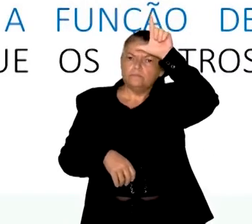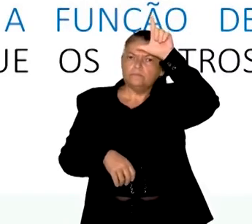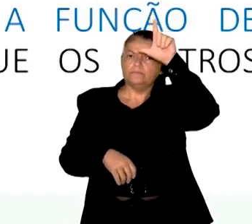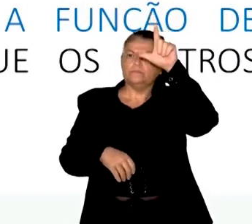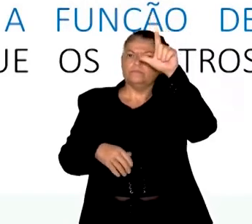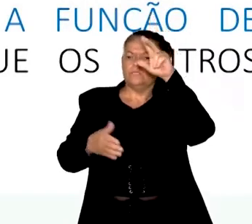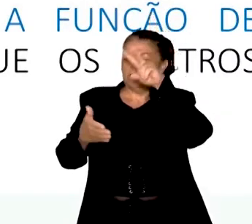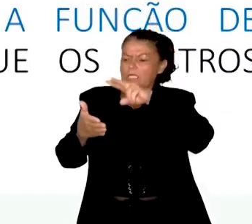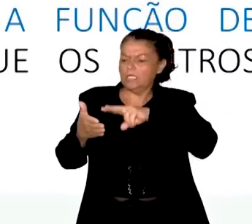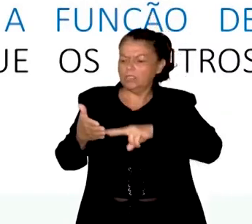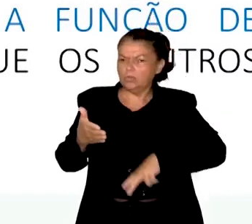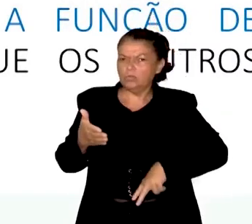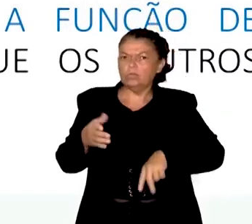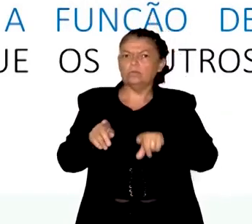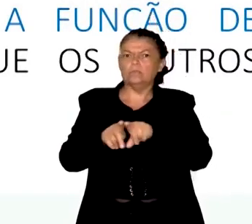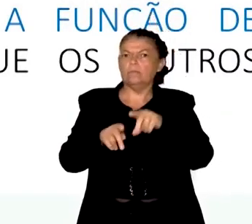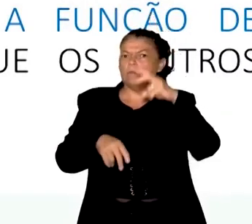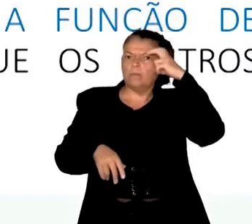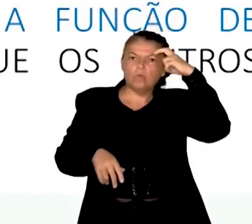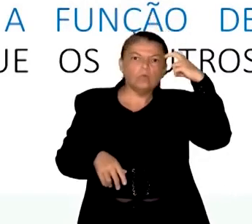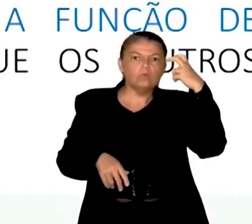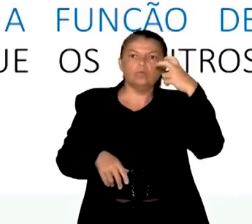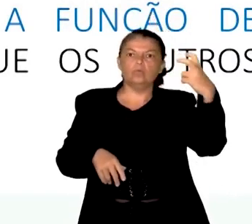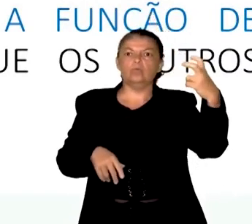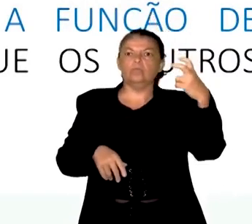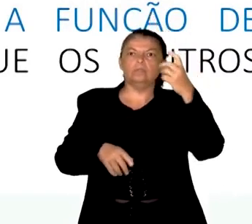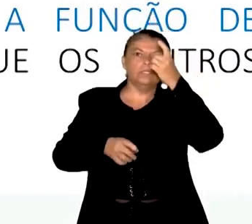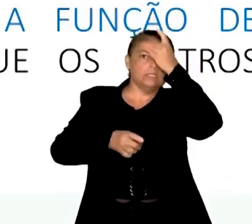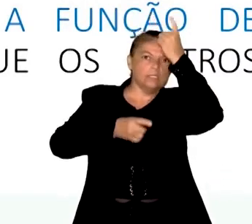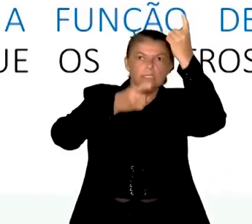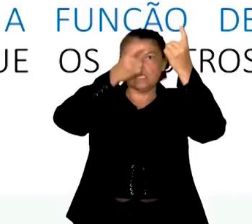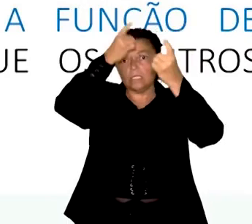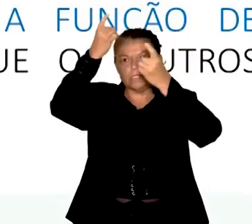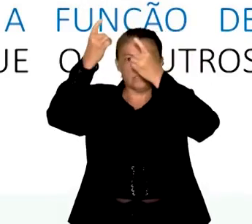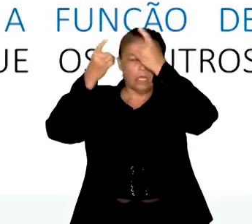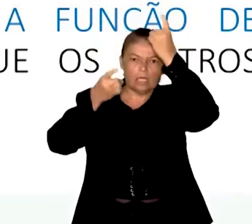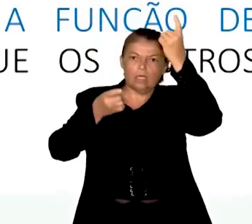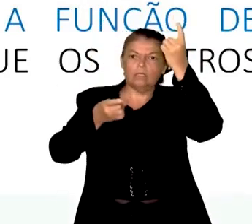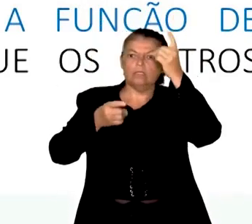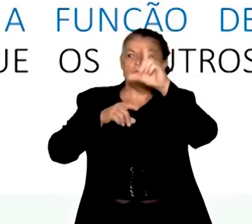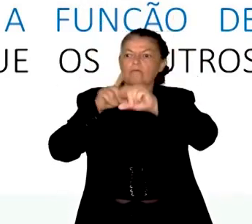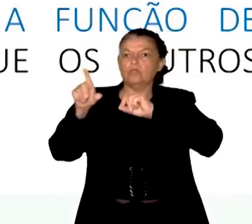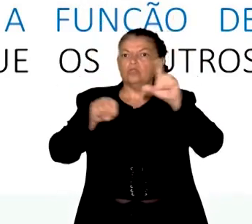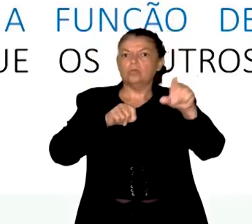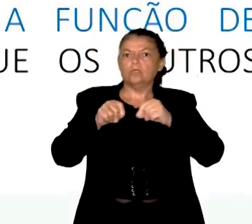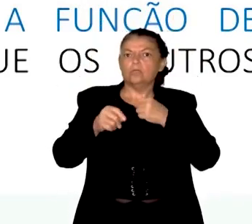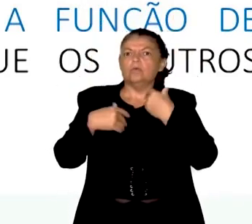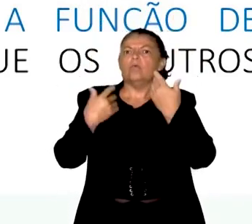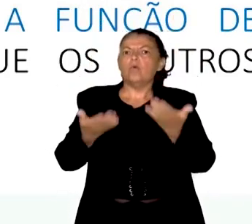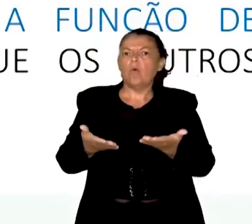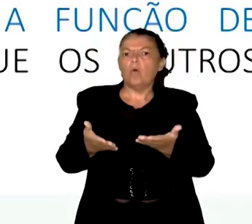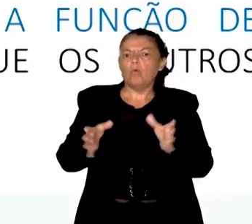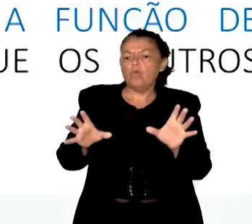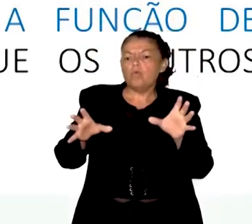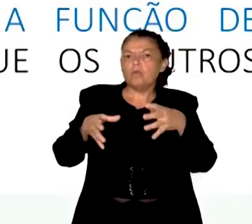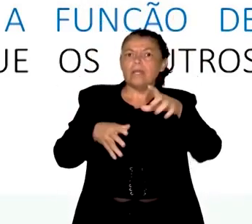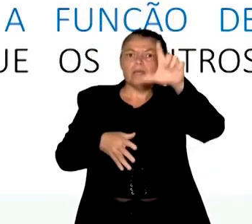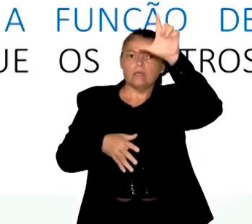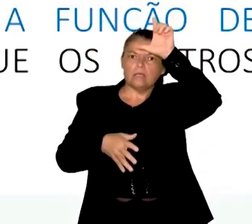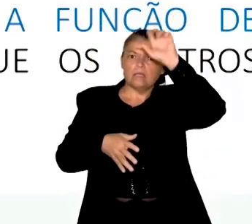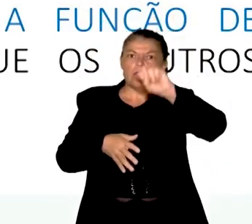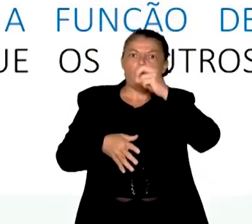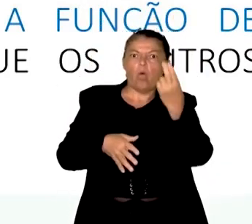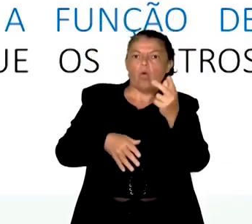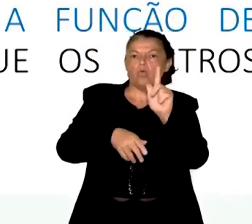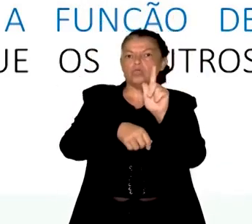e culturais foram relacionados às ideias de um líder comandante, chefe, ou seja,